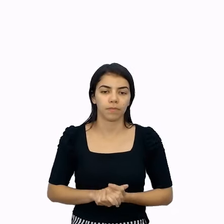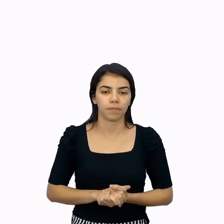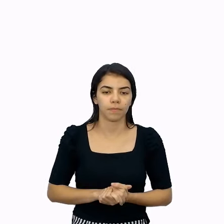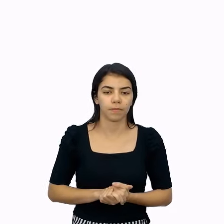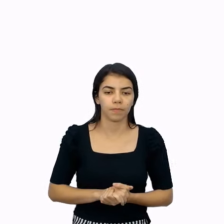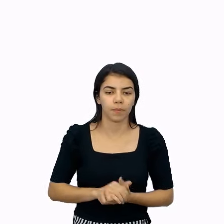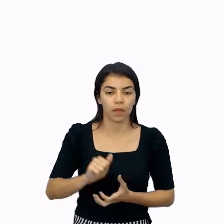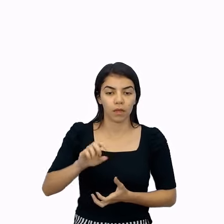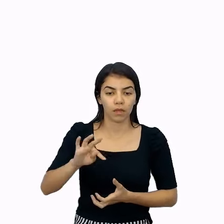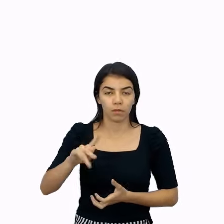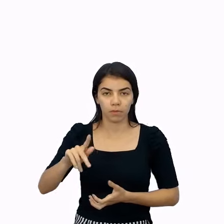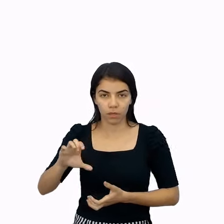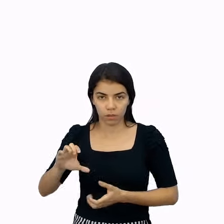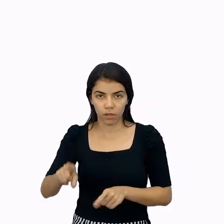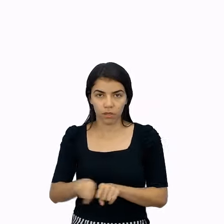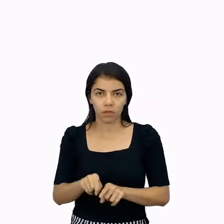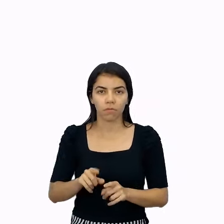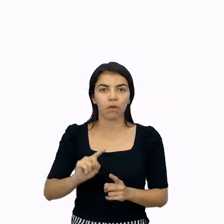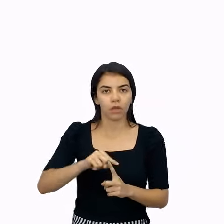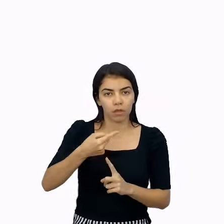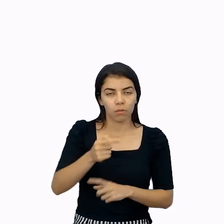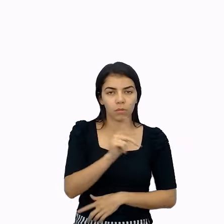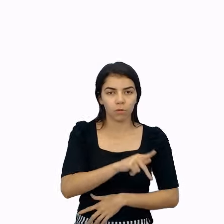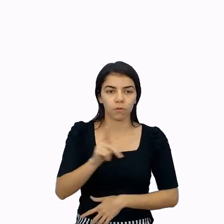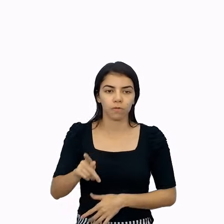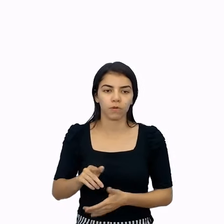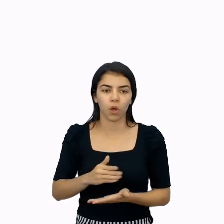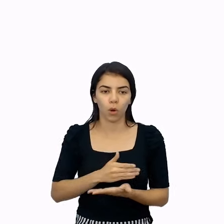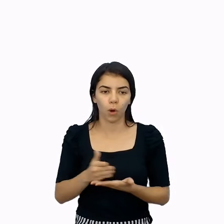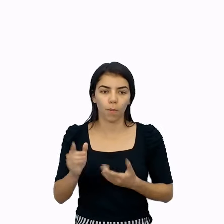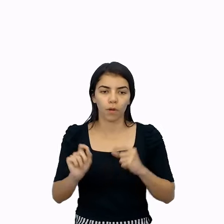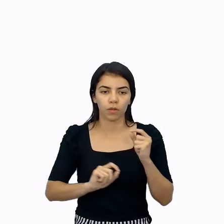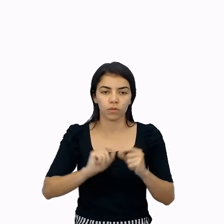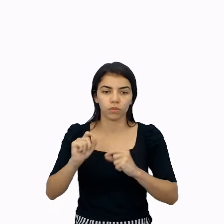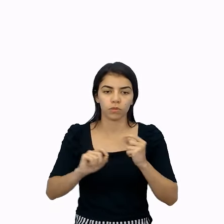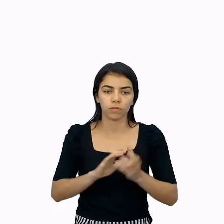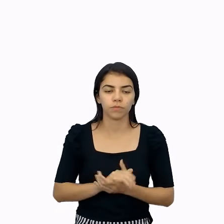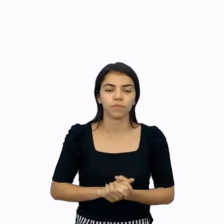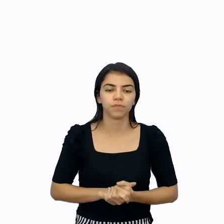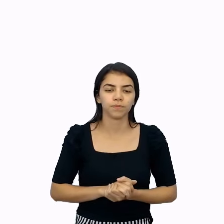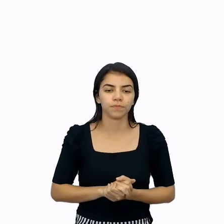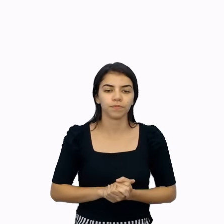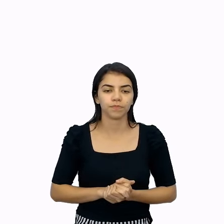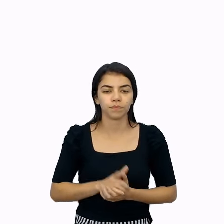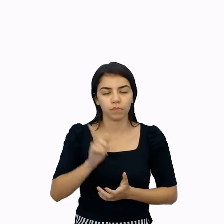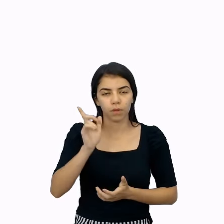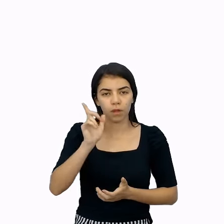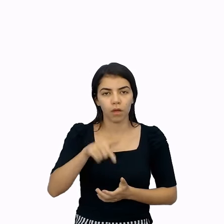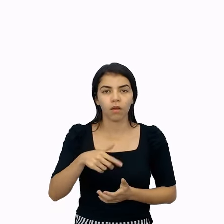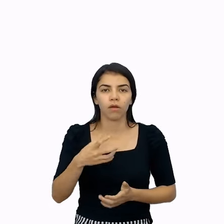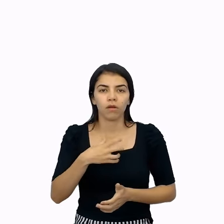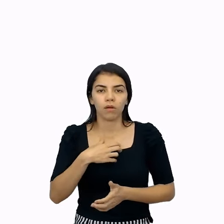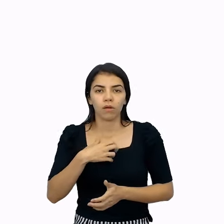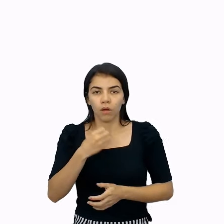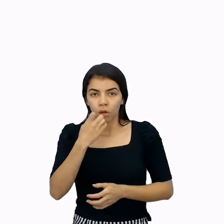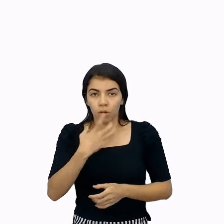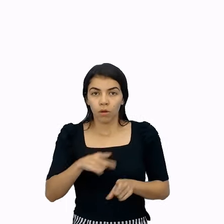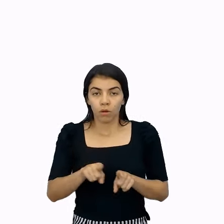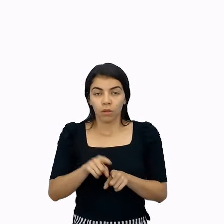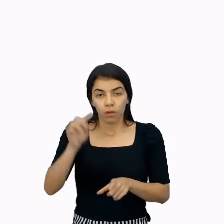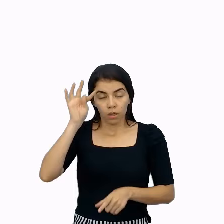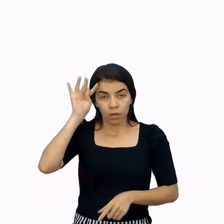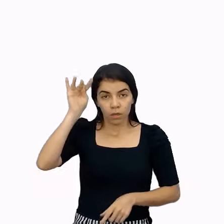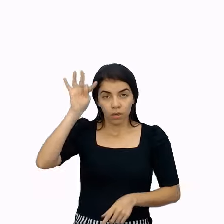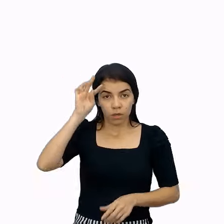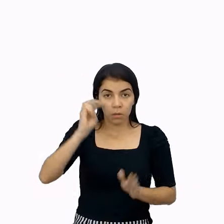Nesse primeiro momento, professores, estamos iniciando, então, aqui de uma forma bem sucinta, os aspectos teóricos